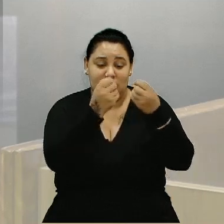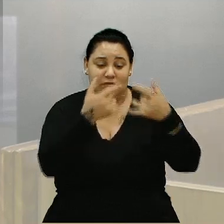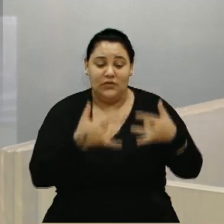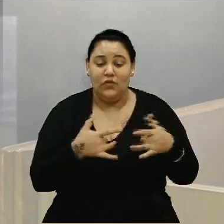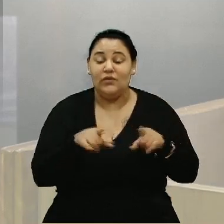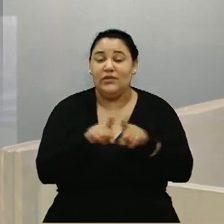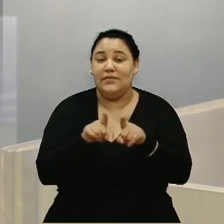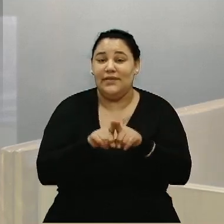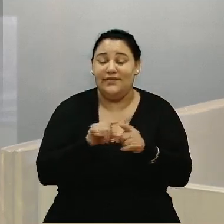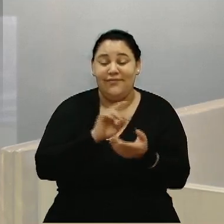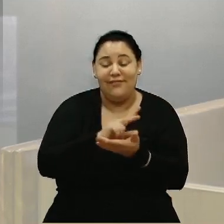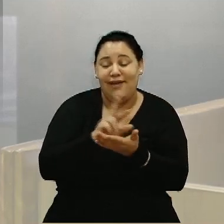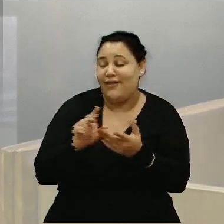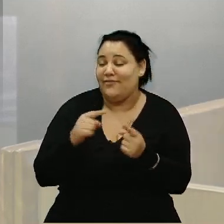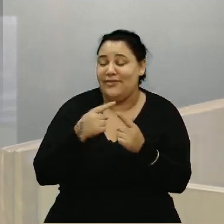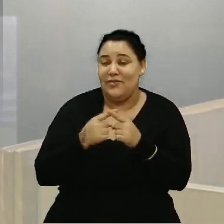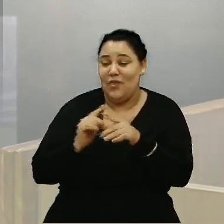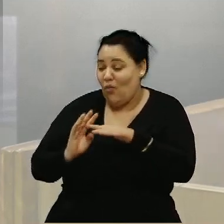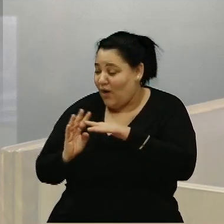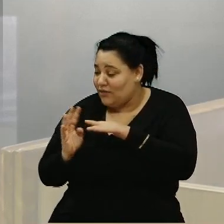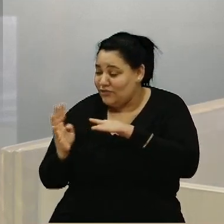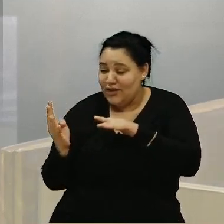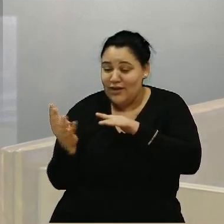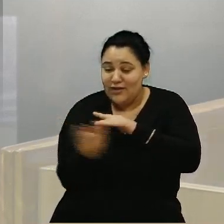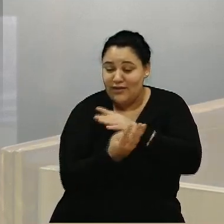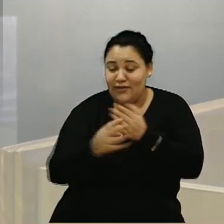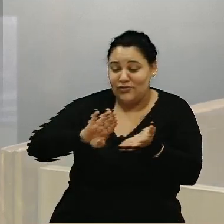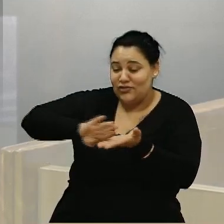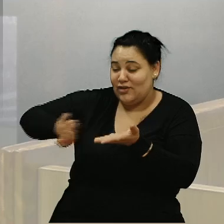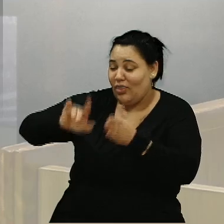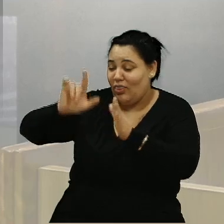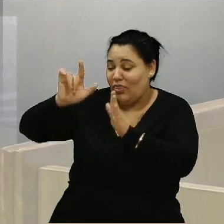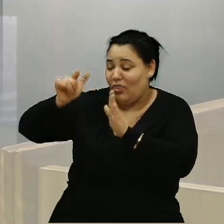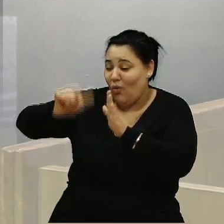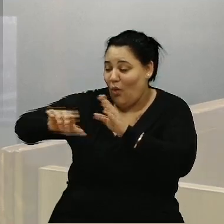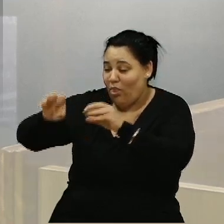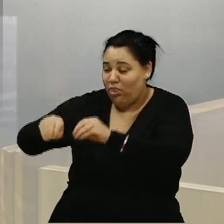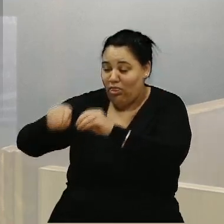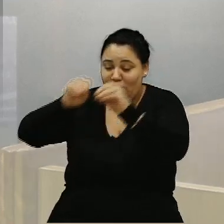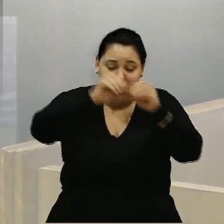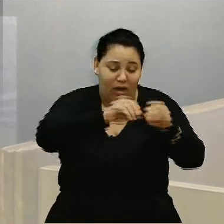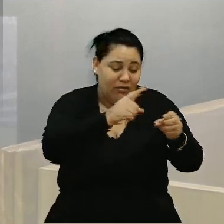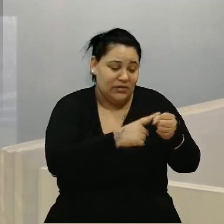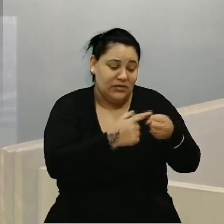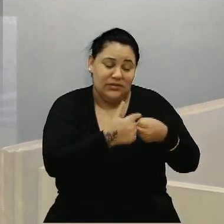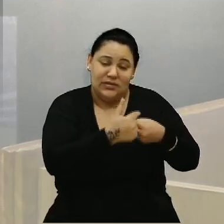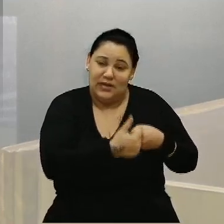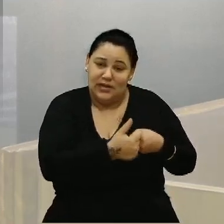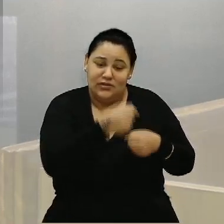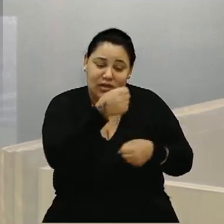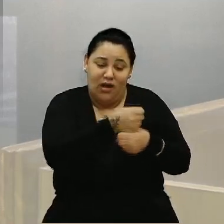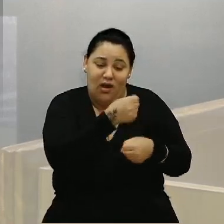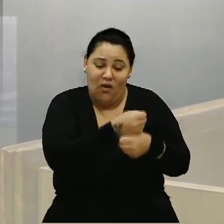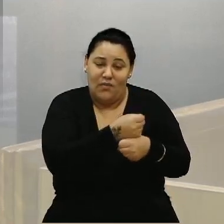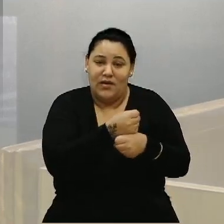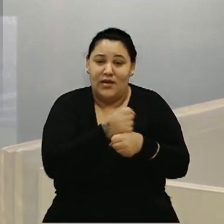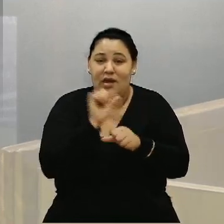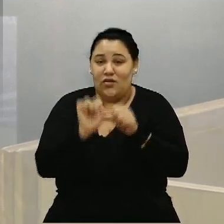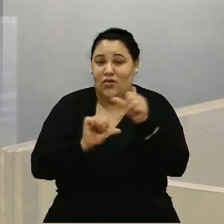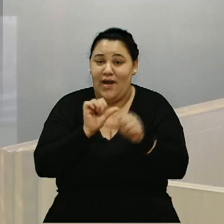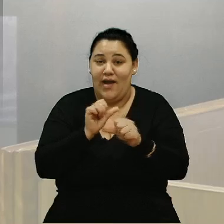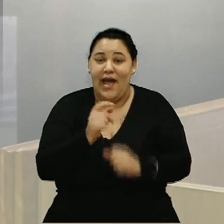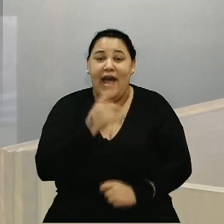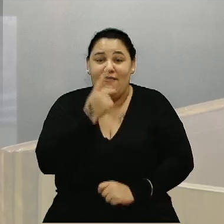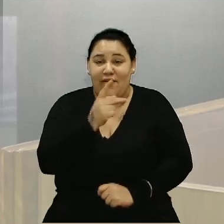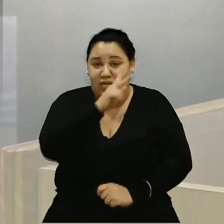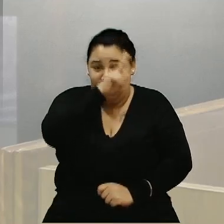vezes que esse guarda-reio estava sendo tirado de um outro local da cidade, reformado e ia ser colocado lá. Essa foi a fala do prefeito